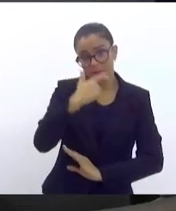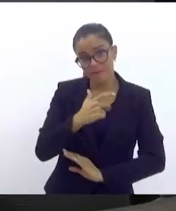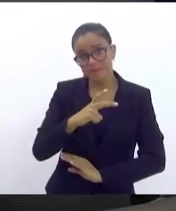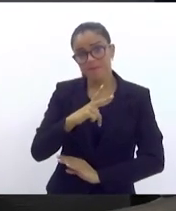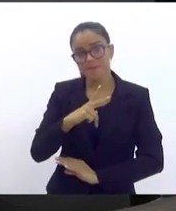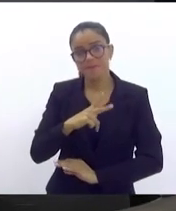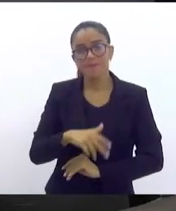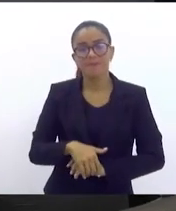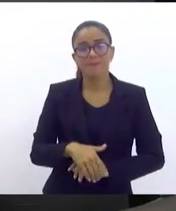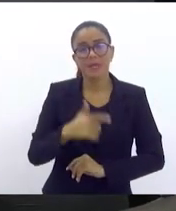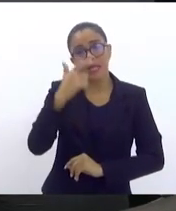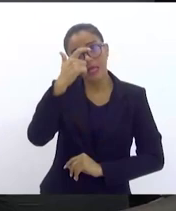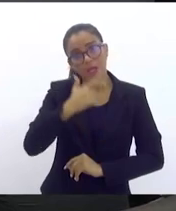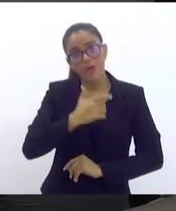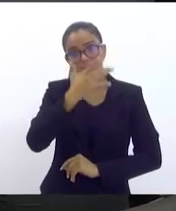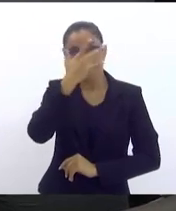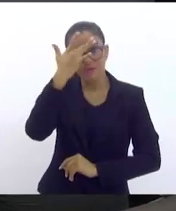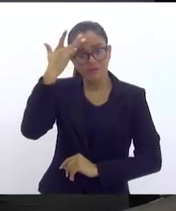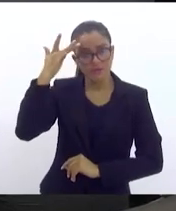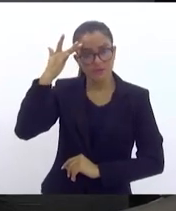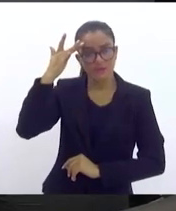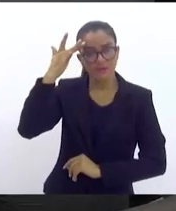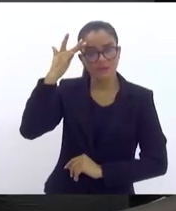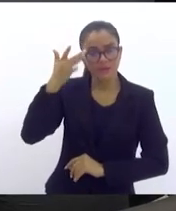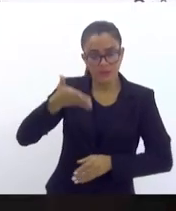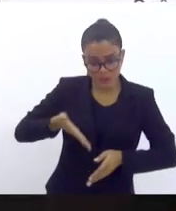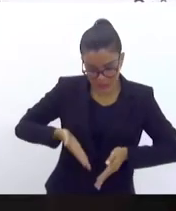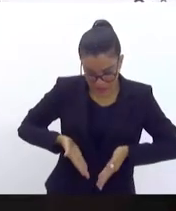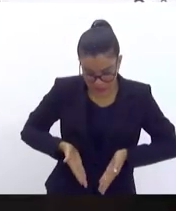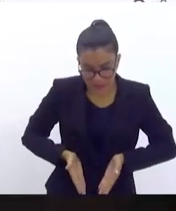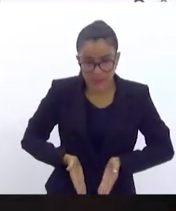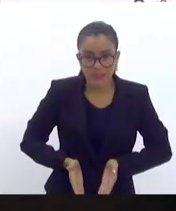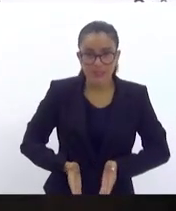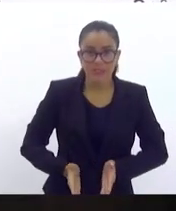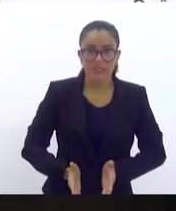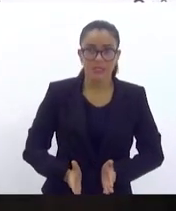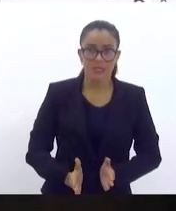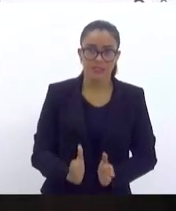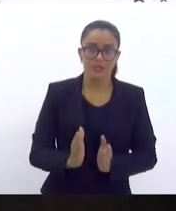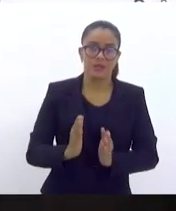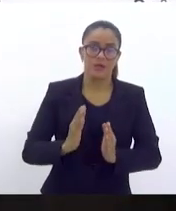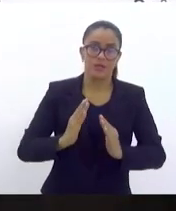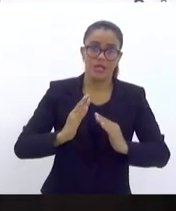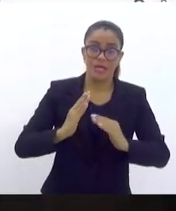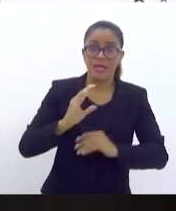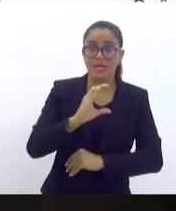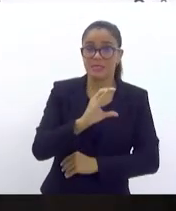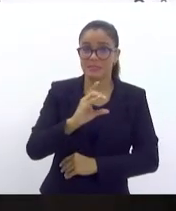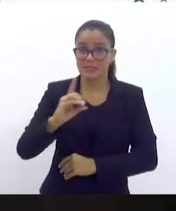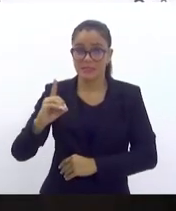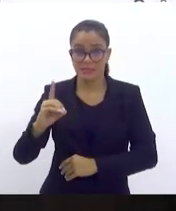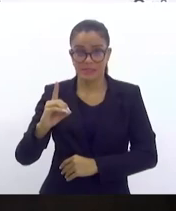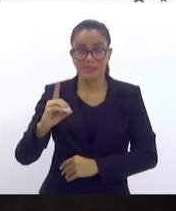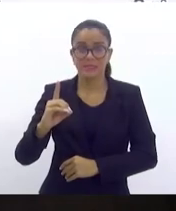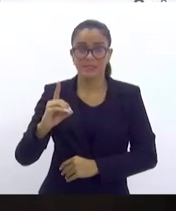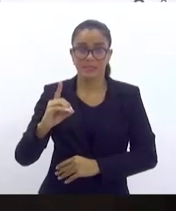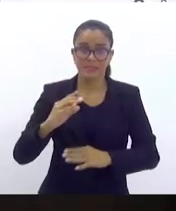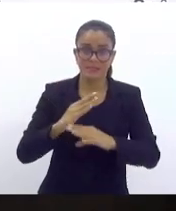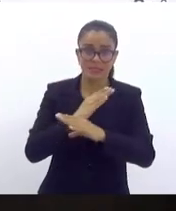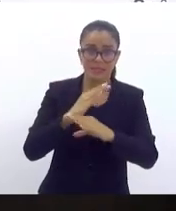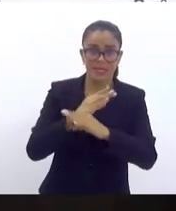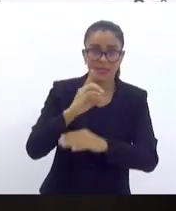eu sou uma pessoa que nasceu na Cidade de Deus foi